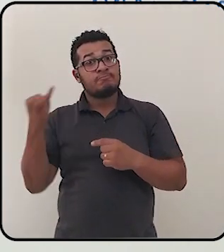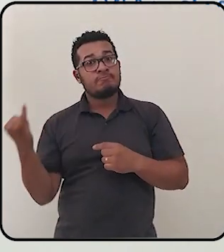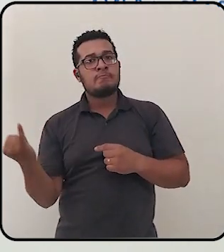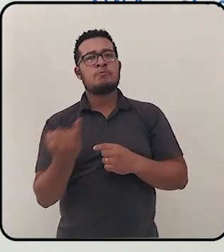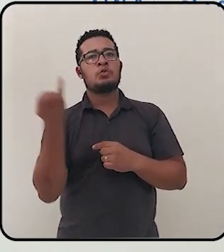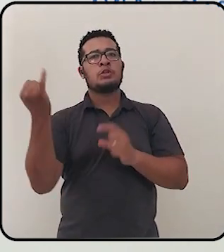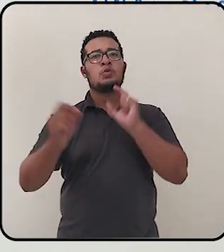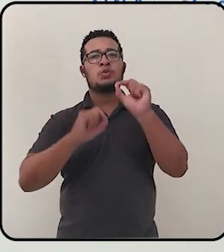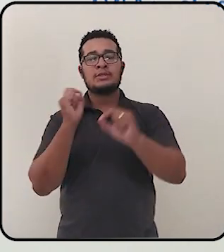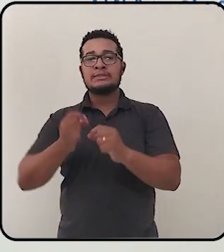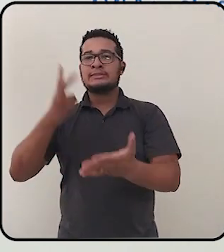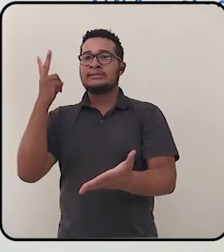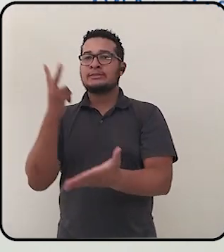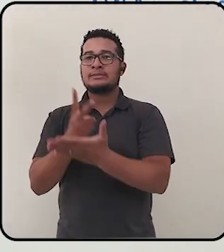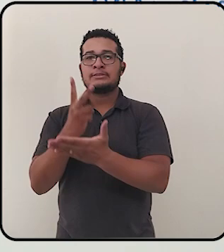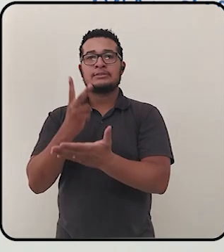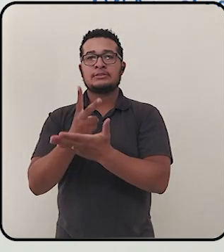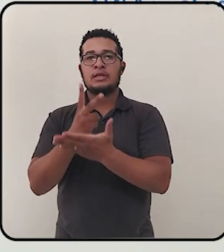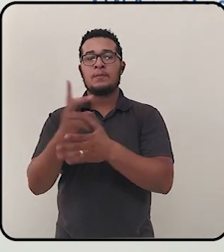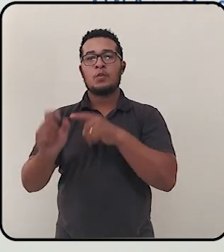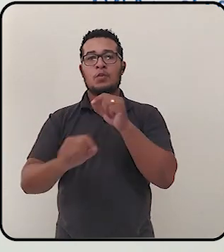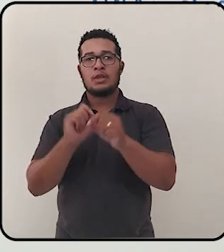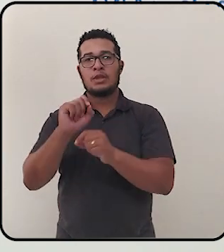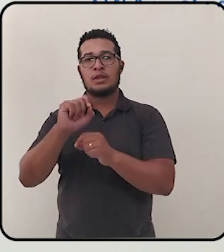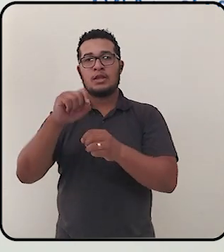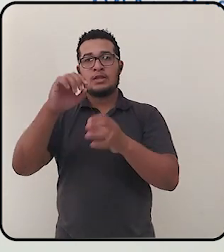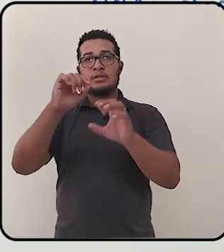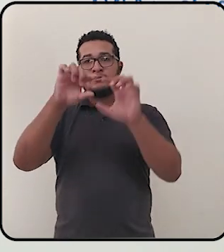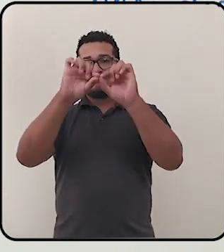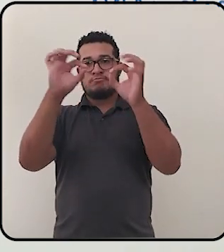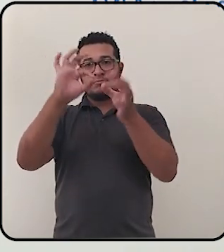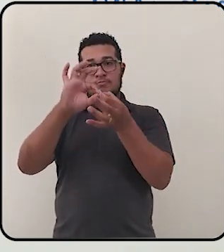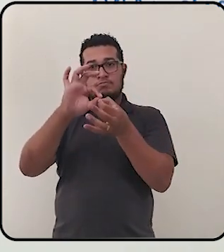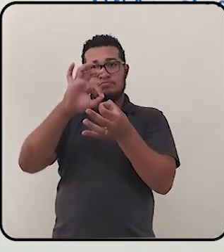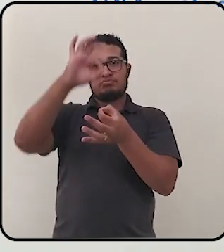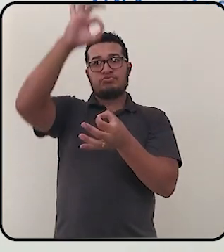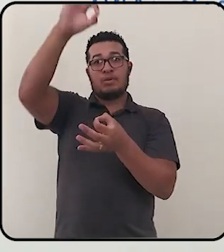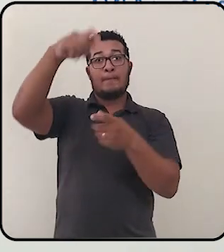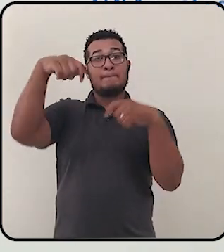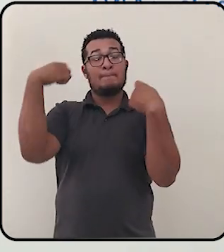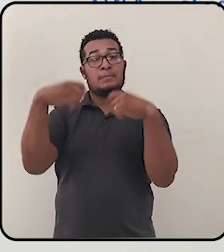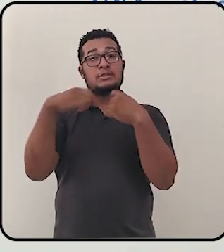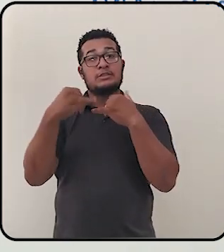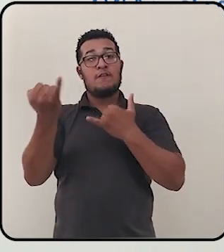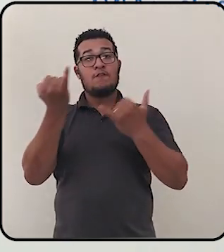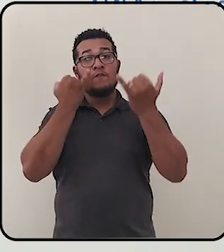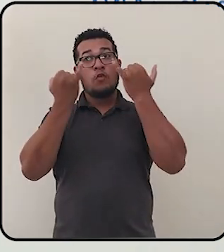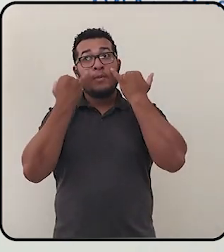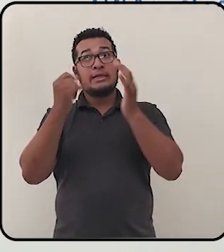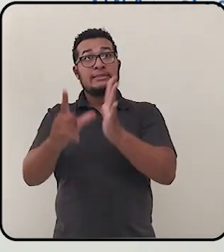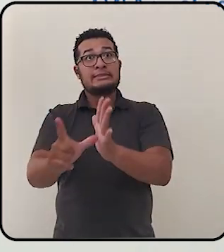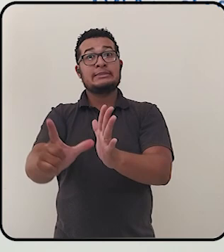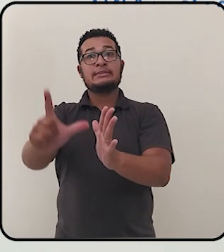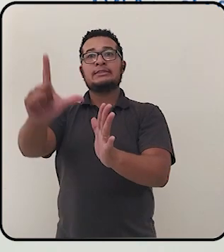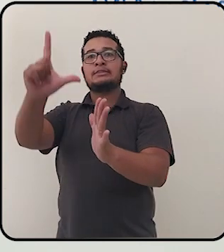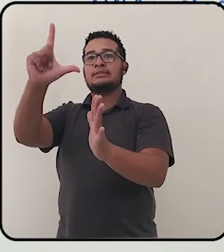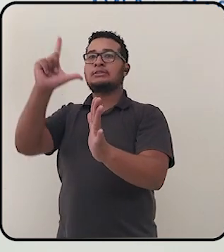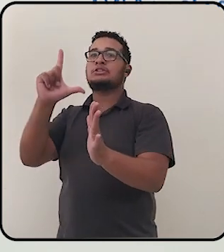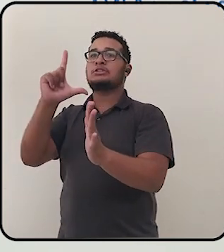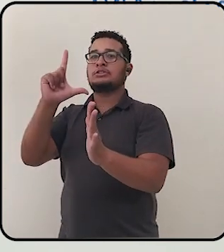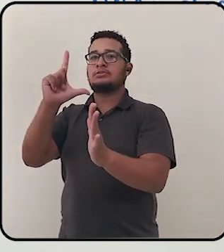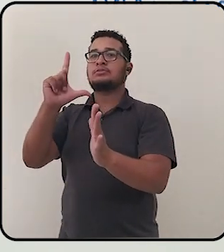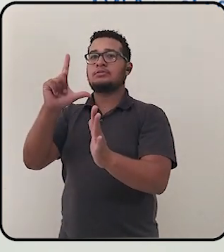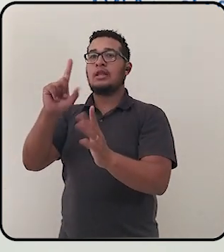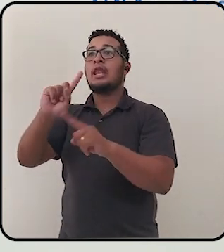importante. Sempre a latitude deve ser informada antes